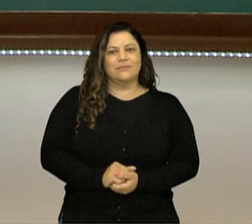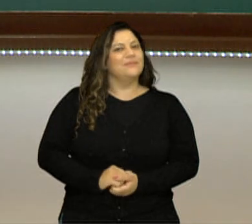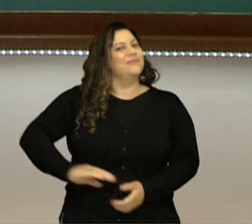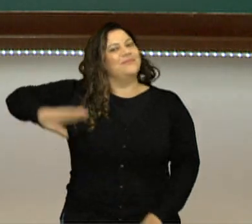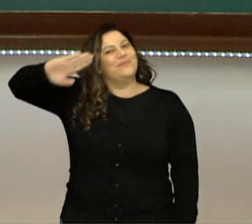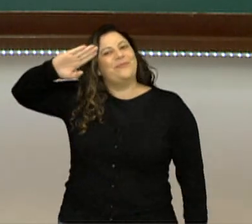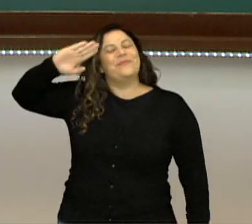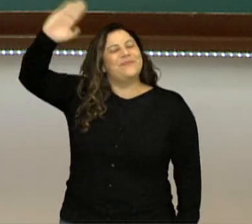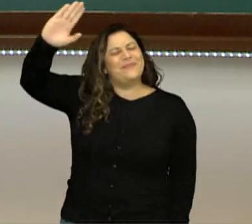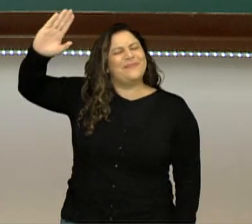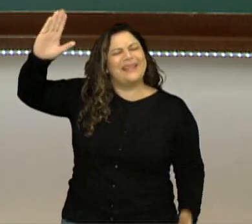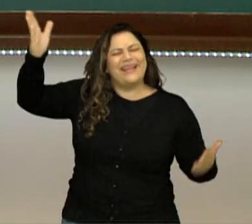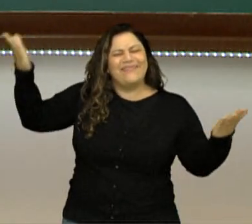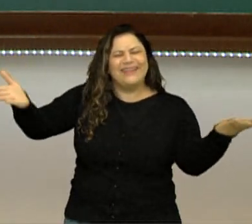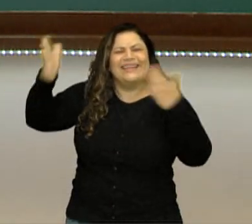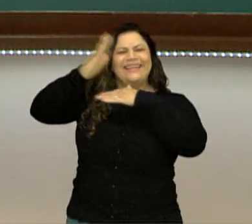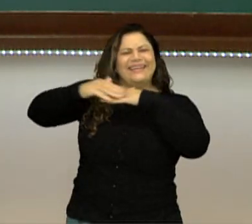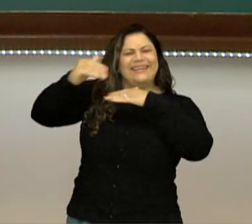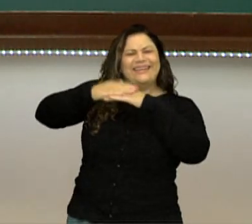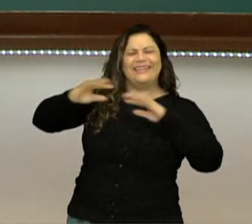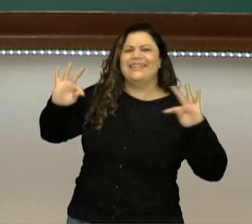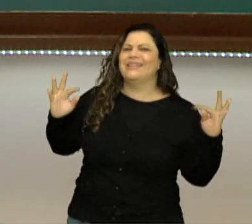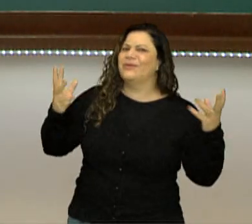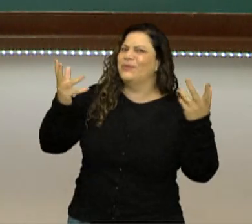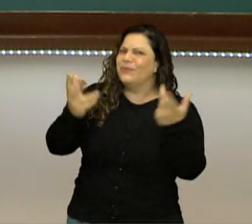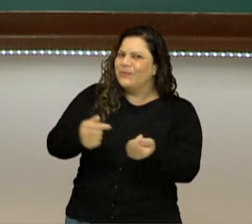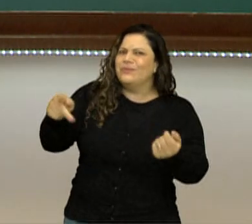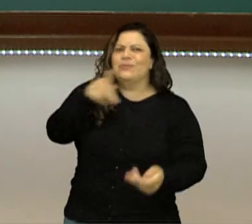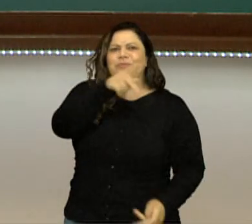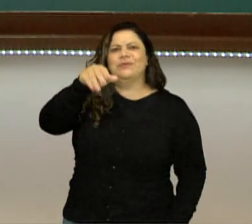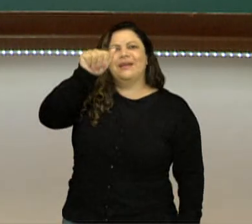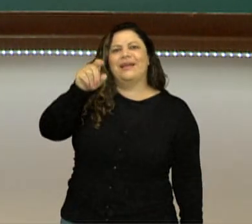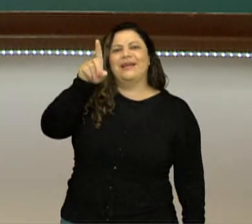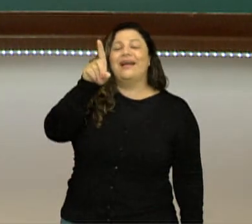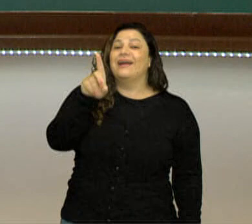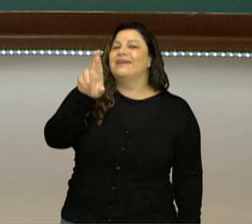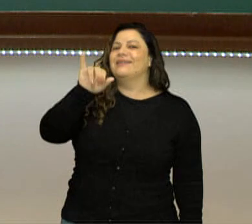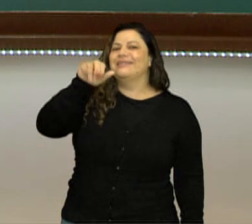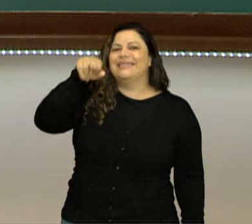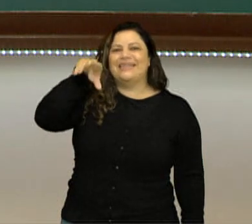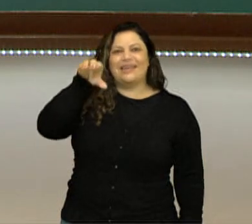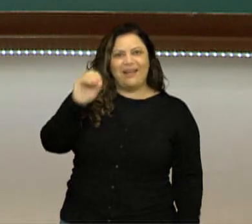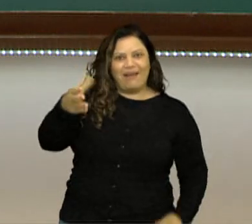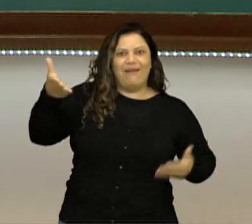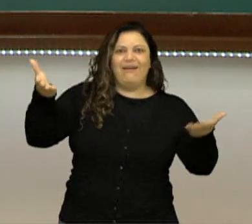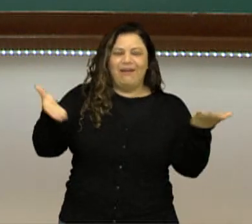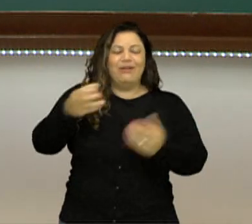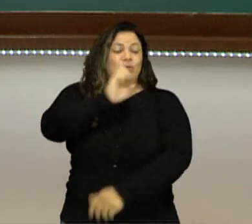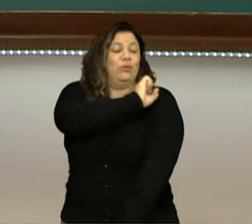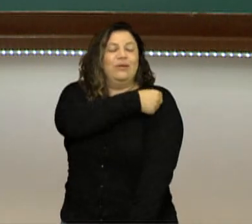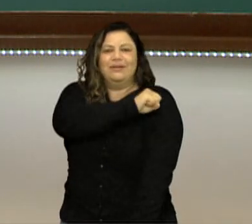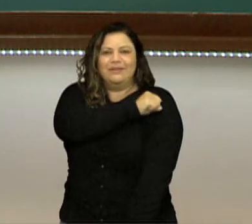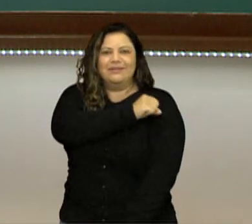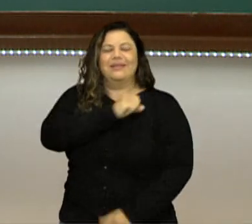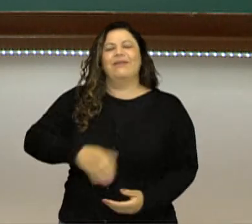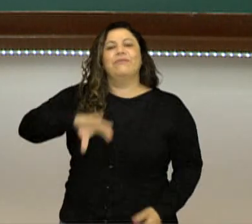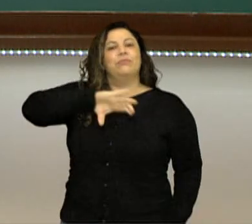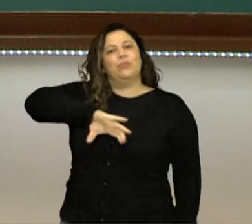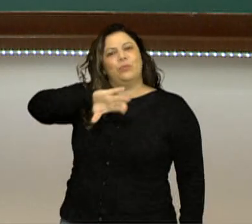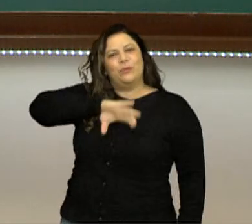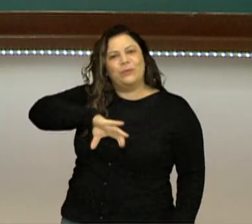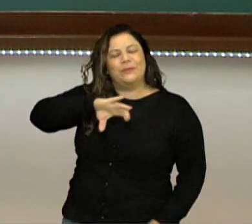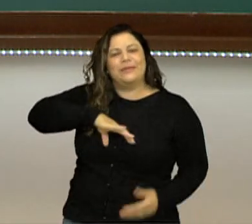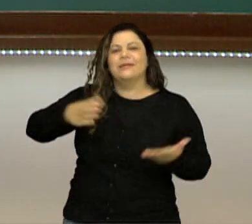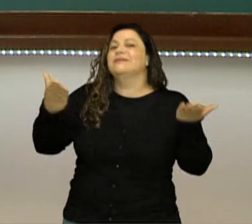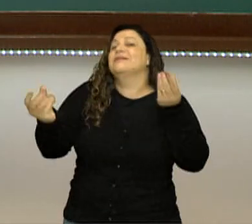Salve, salve, meu querido! Salve, salve, minha querida! Professora Adriana na área, 8º ano, língua portuguesa.